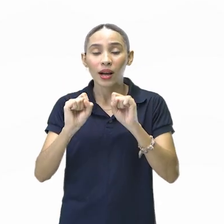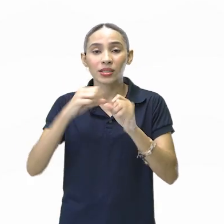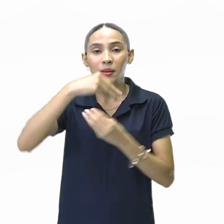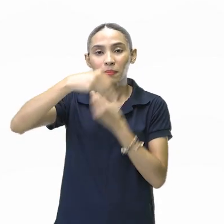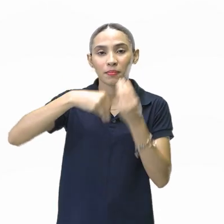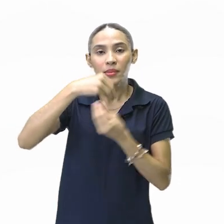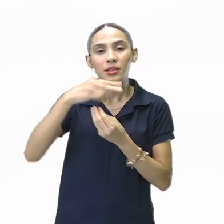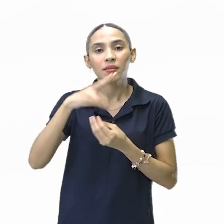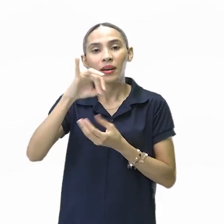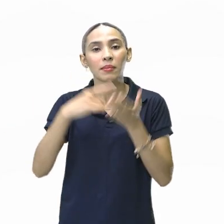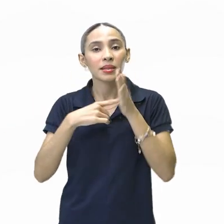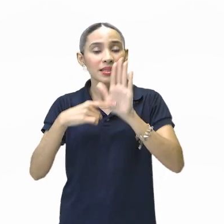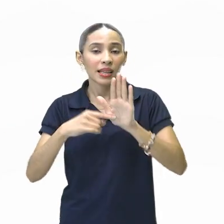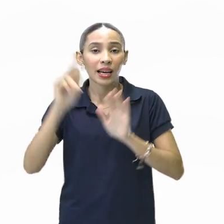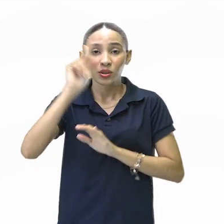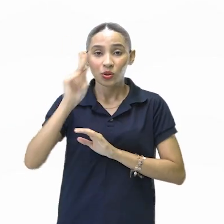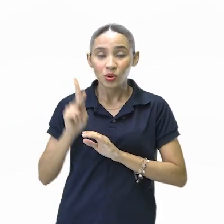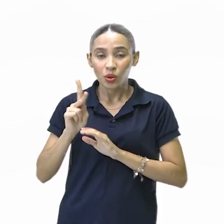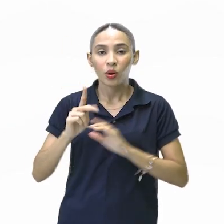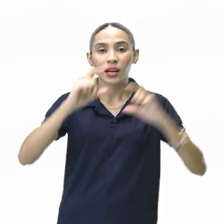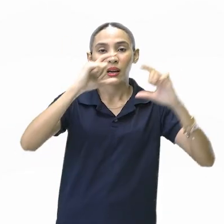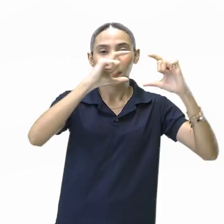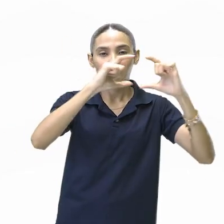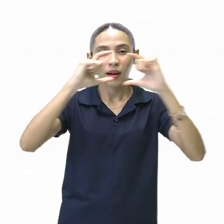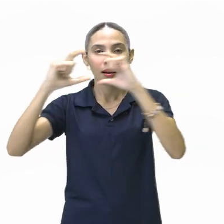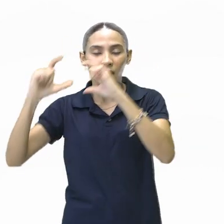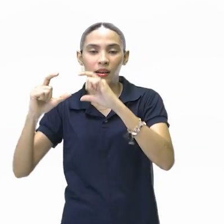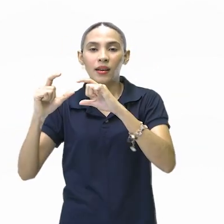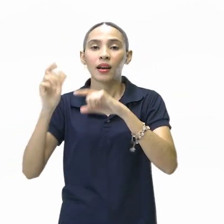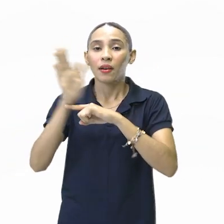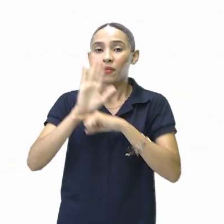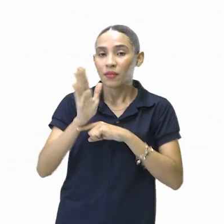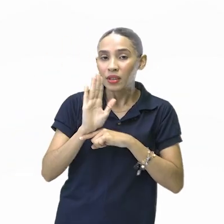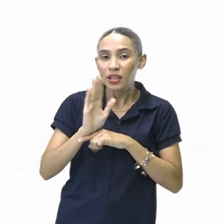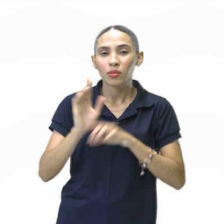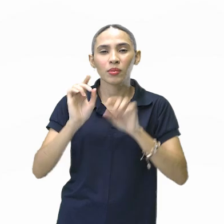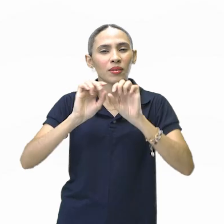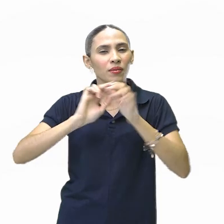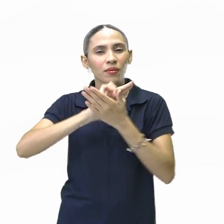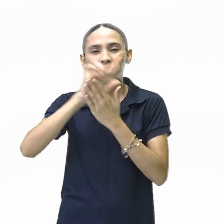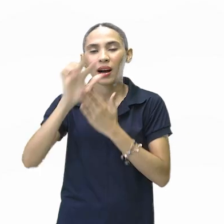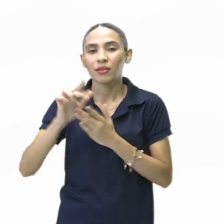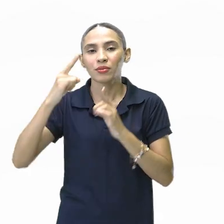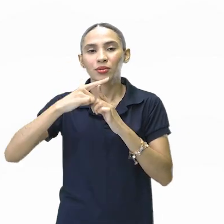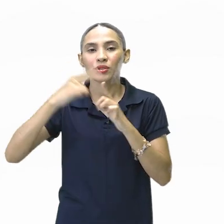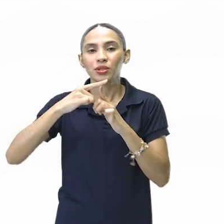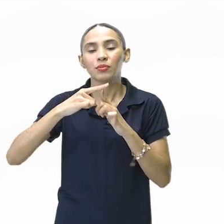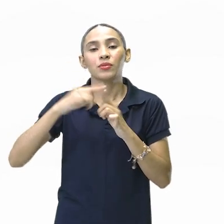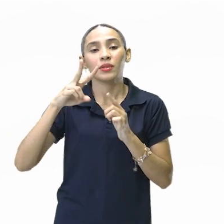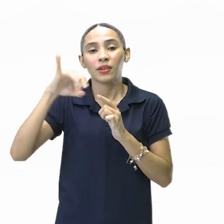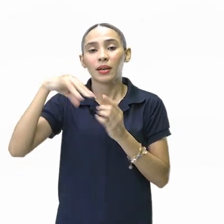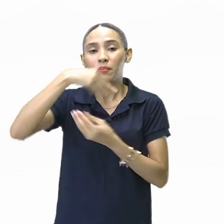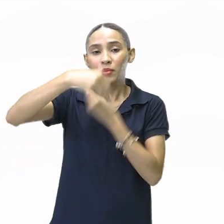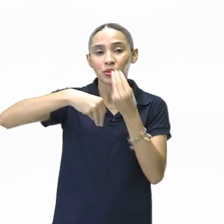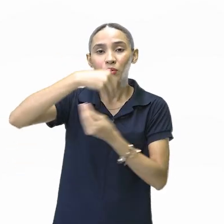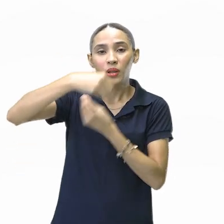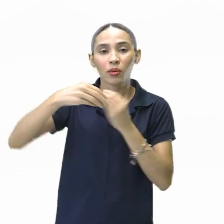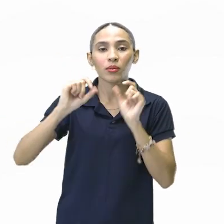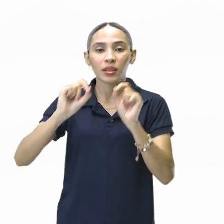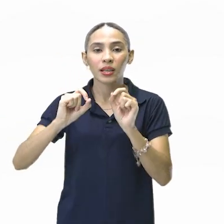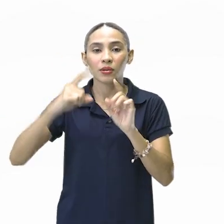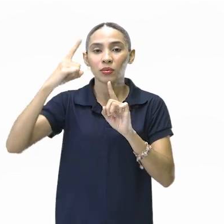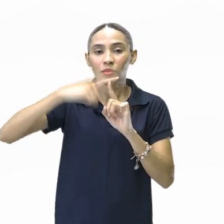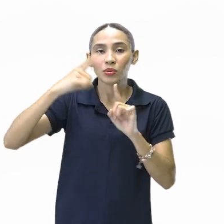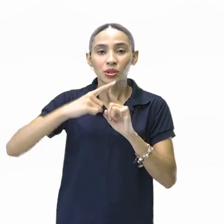nós temos exemplos de histórias em quadrinhos, filmes, outdoors, que que vão misturar os